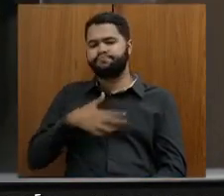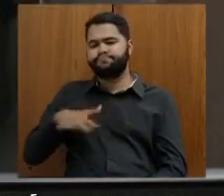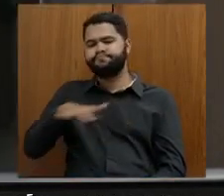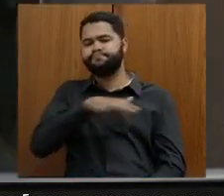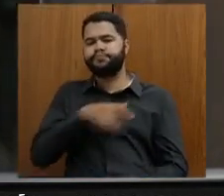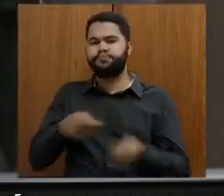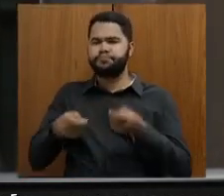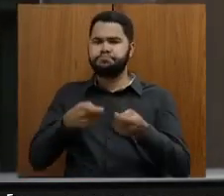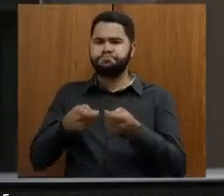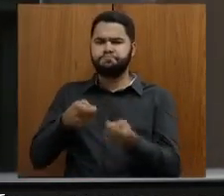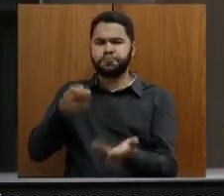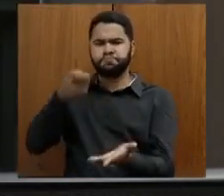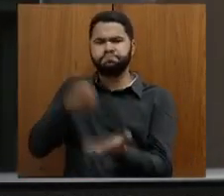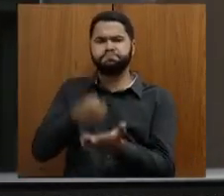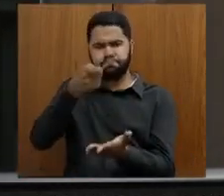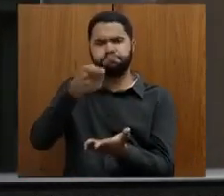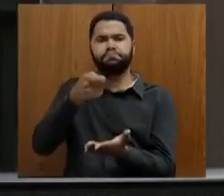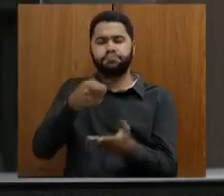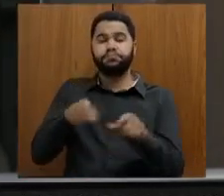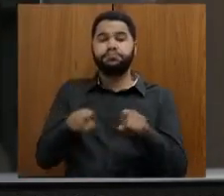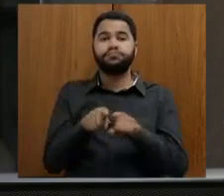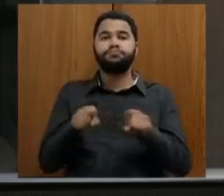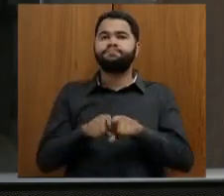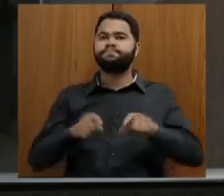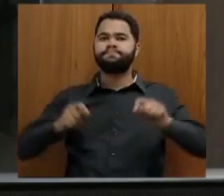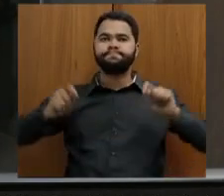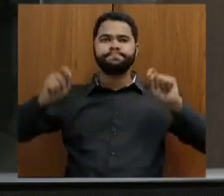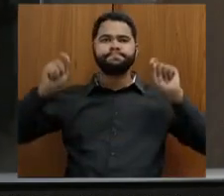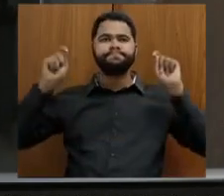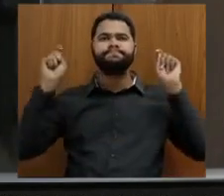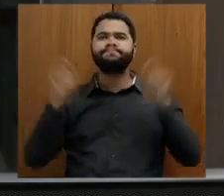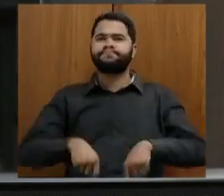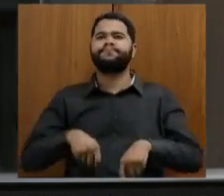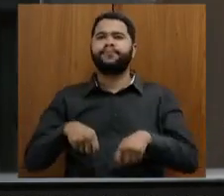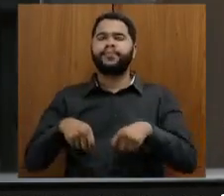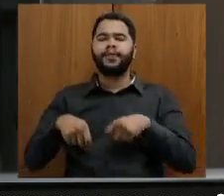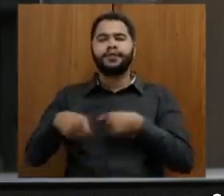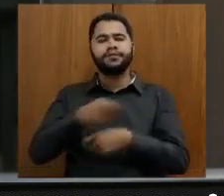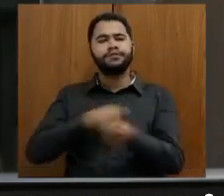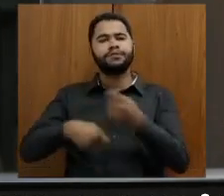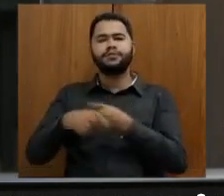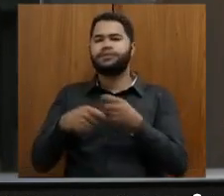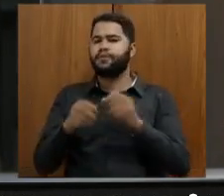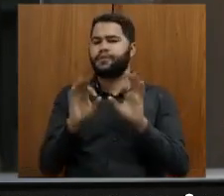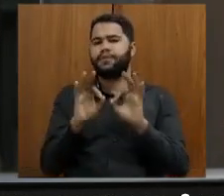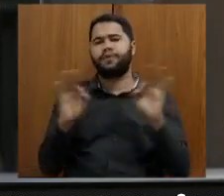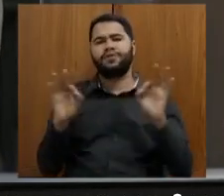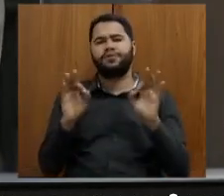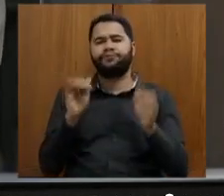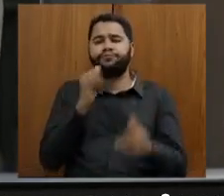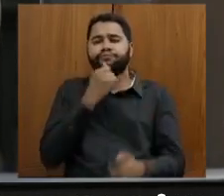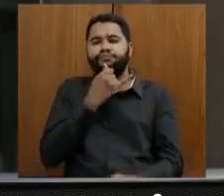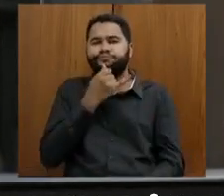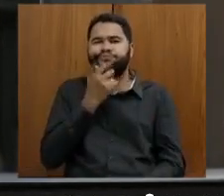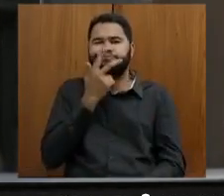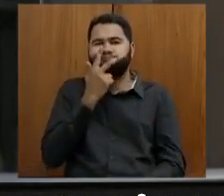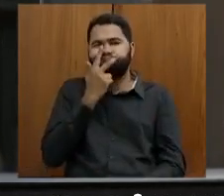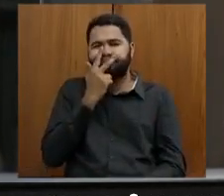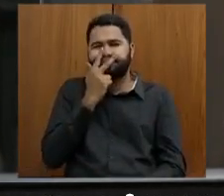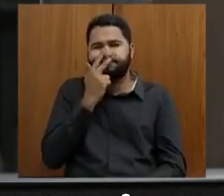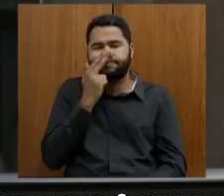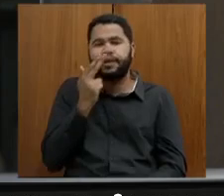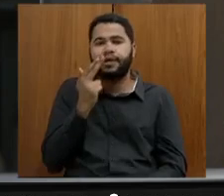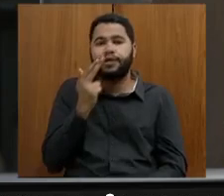com pulso de ferro e com uma capacidade também de gestão fantástica muito chateado porque me parece que ele tá